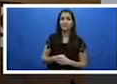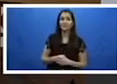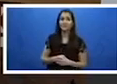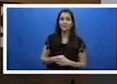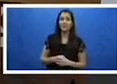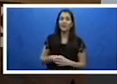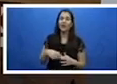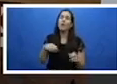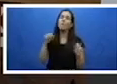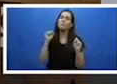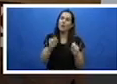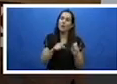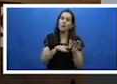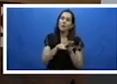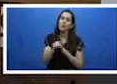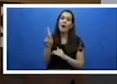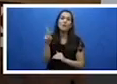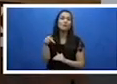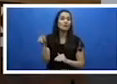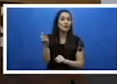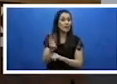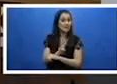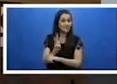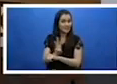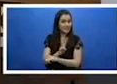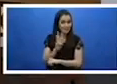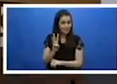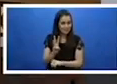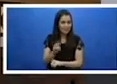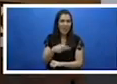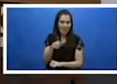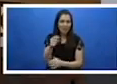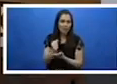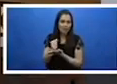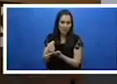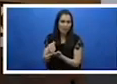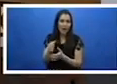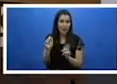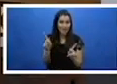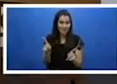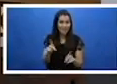entre em contato com a sua professora, pelo grupo, pelo WhatsApp, que ela irá lhe ajudar,